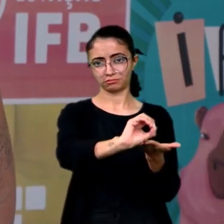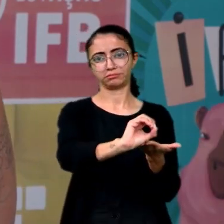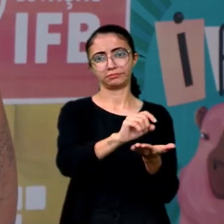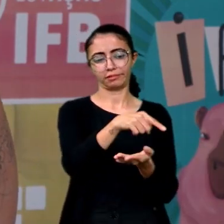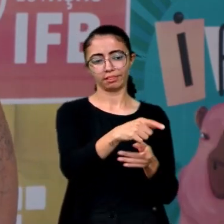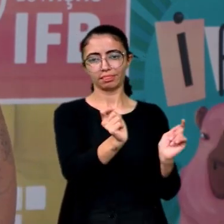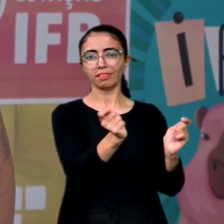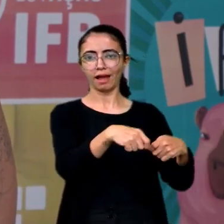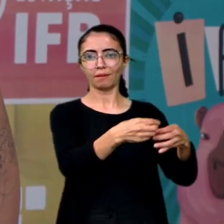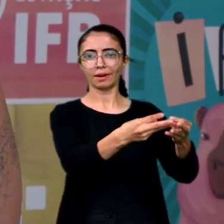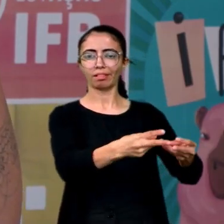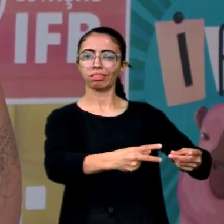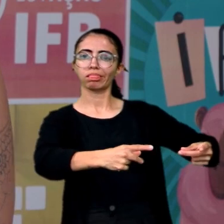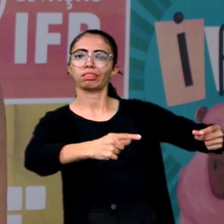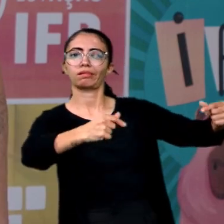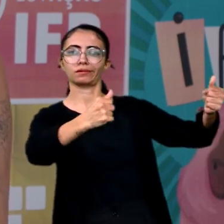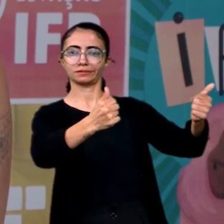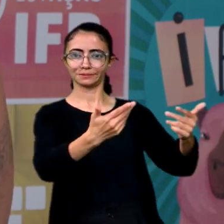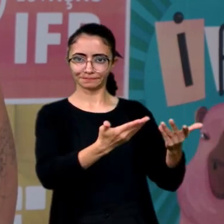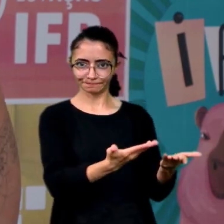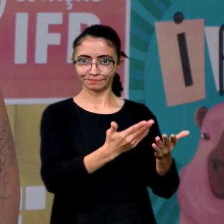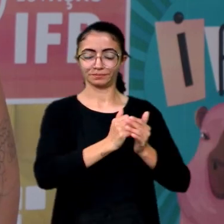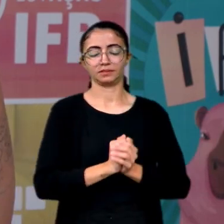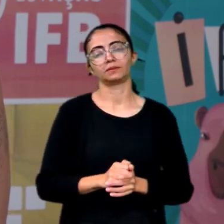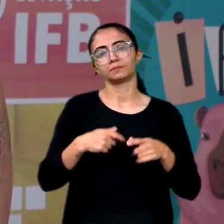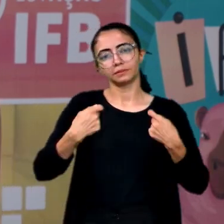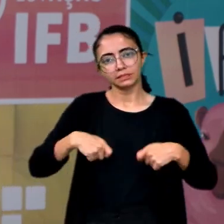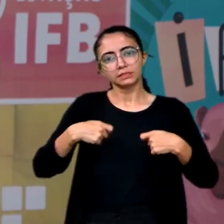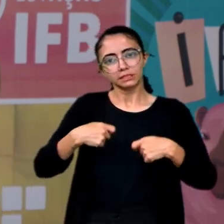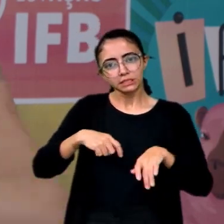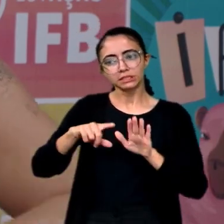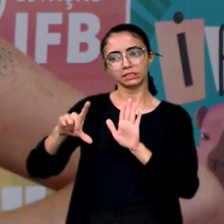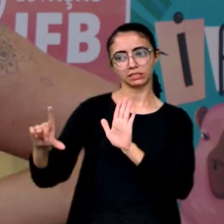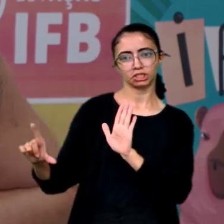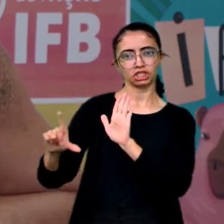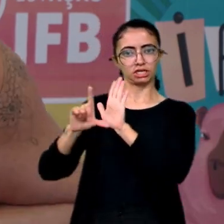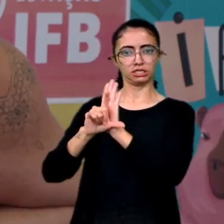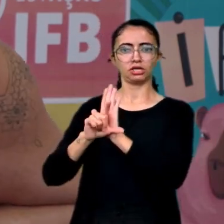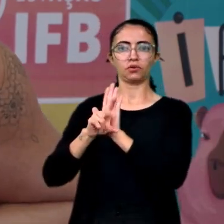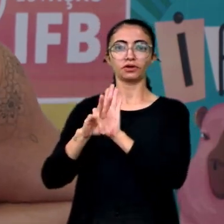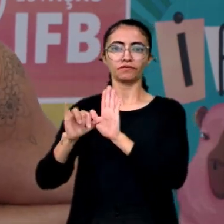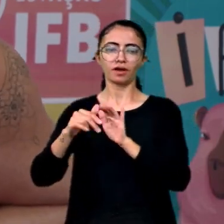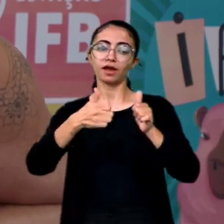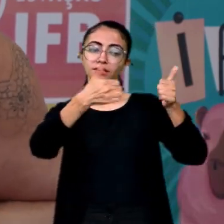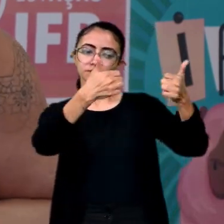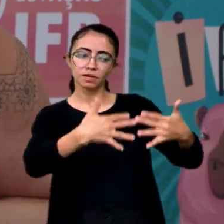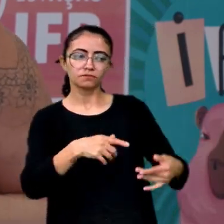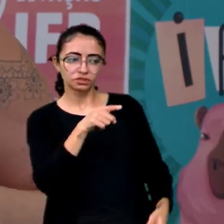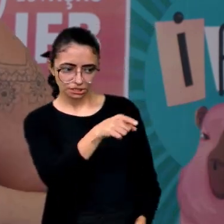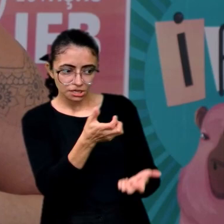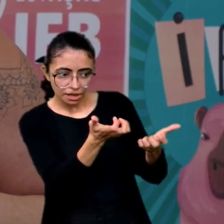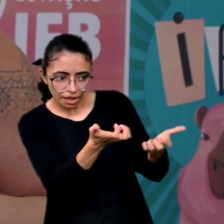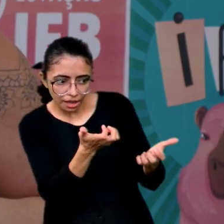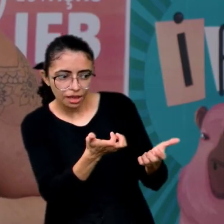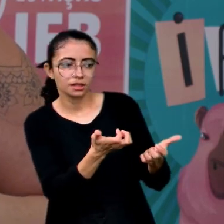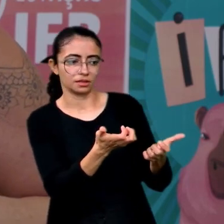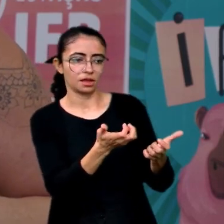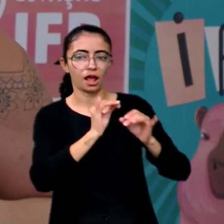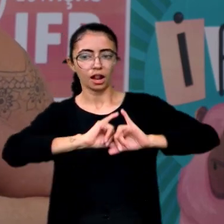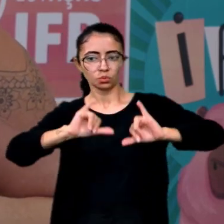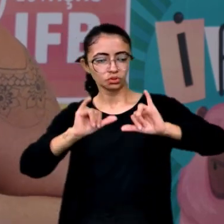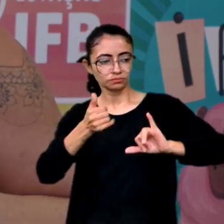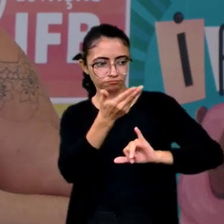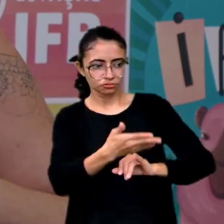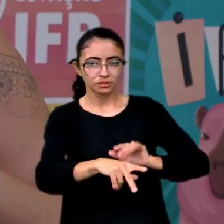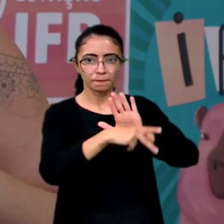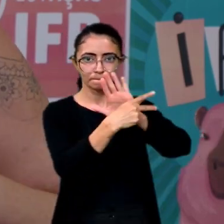composta. Então, tem que existir essas resoluções que digam, meu amigo, você quer ser chamado de biodegradável, então na composição do